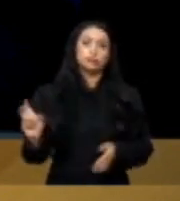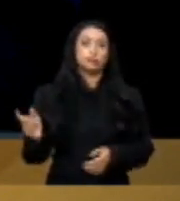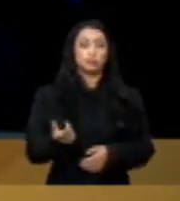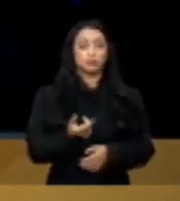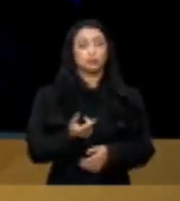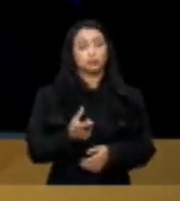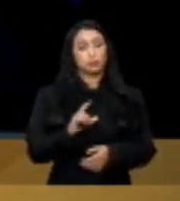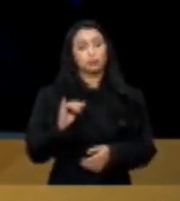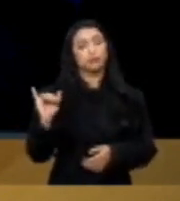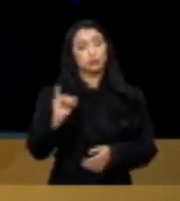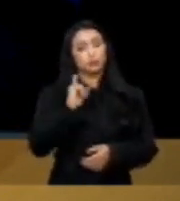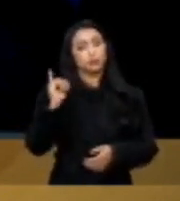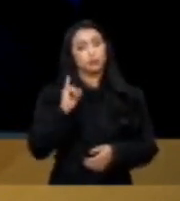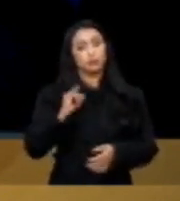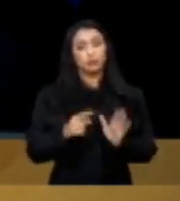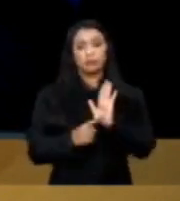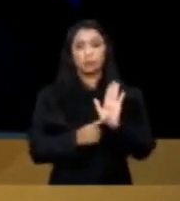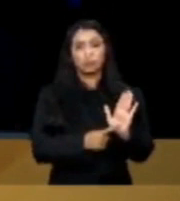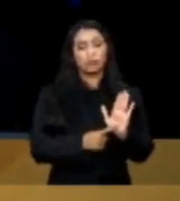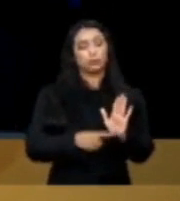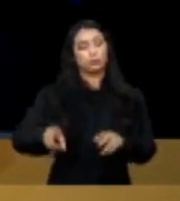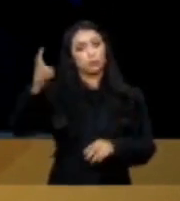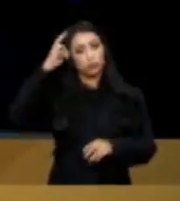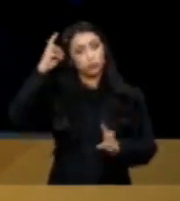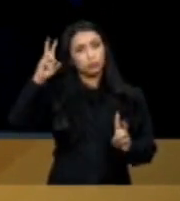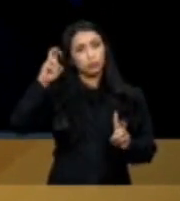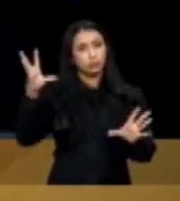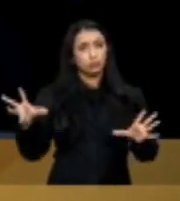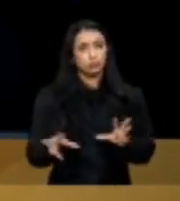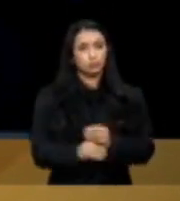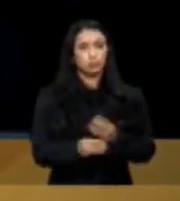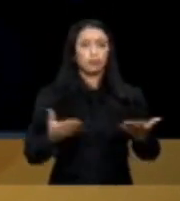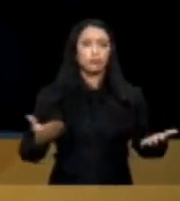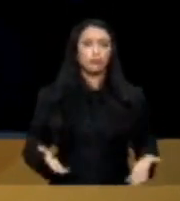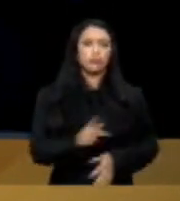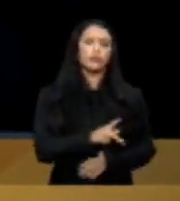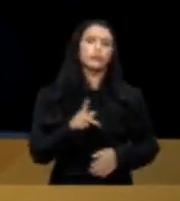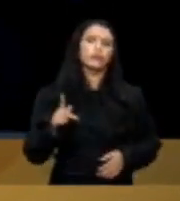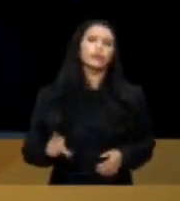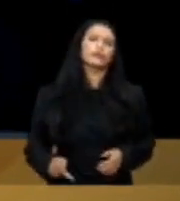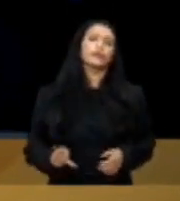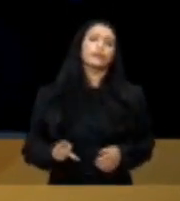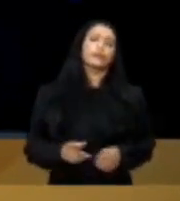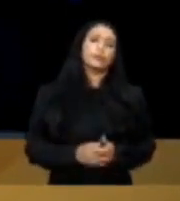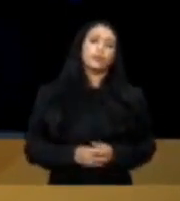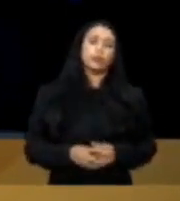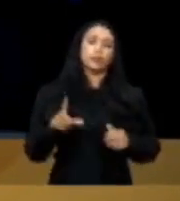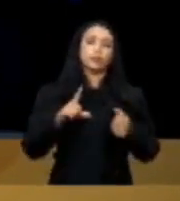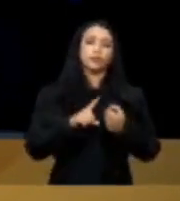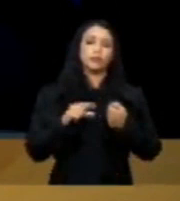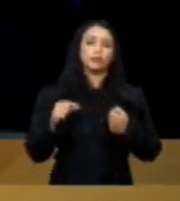valorização e a difusão das manifestações culturais. Fecho aspas. Senhor presidente, determina-se também no